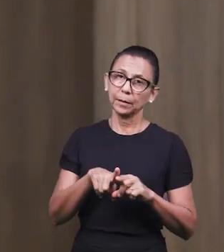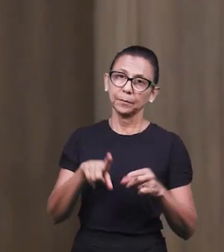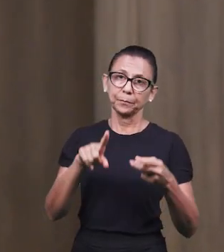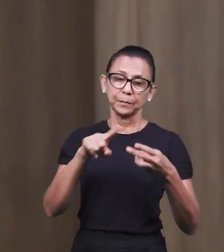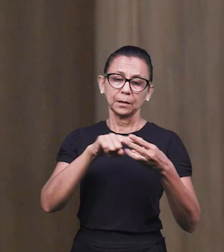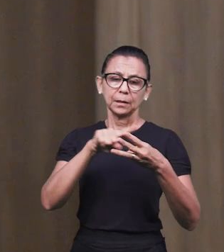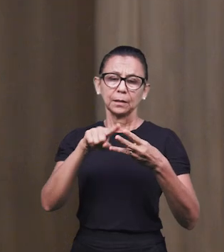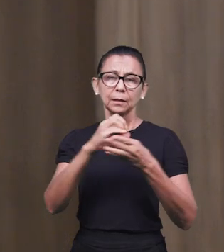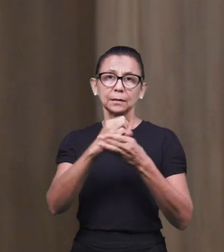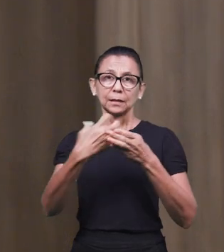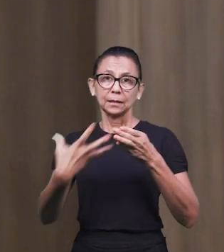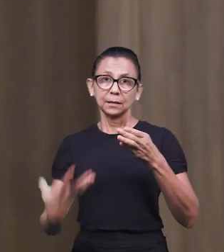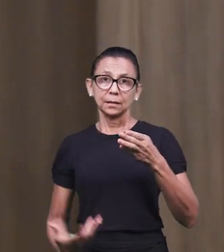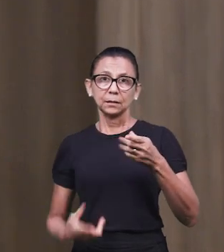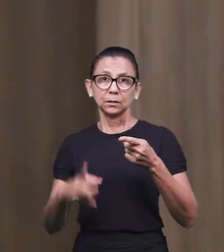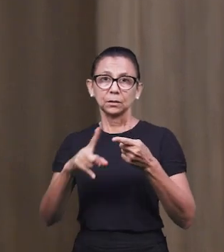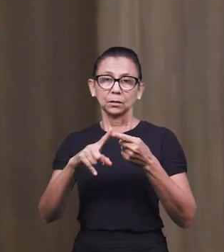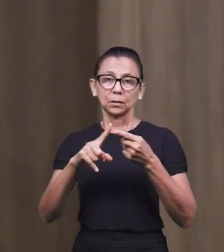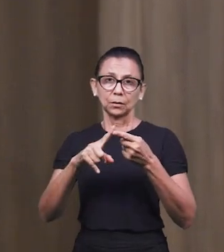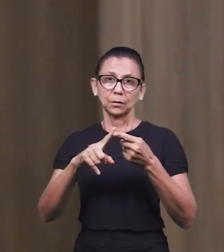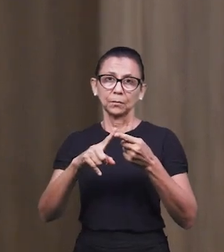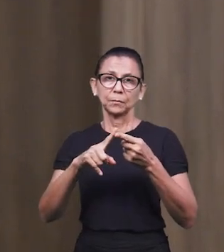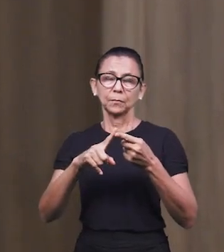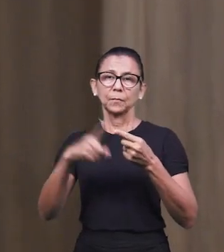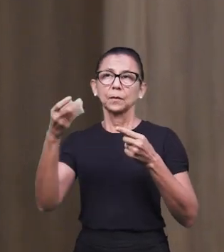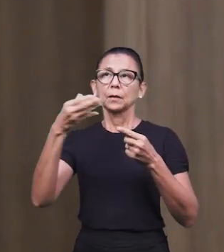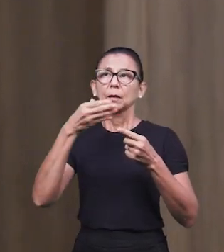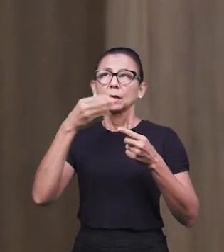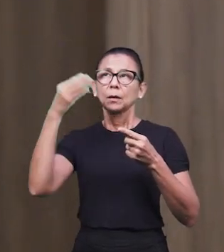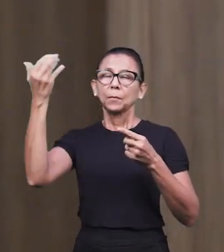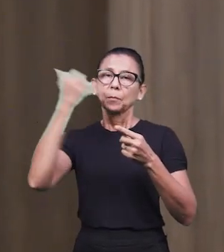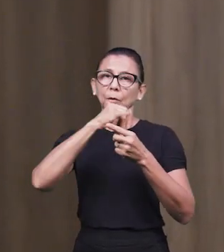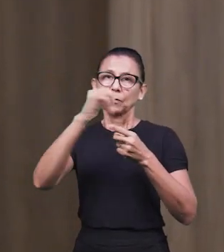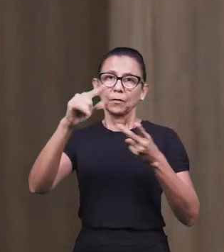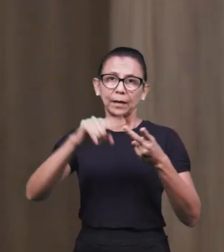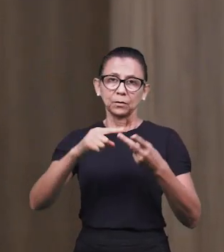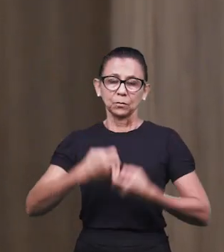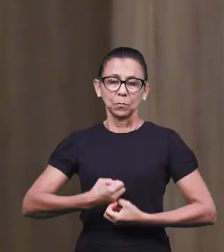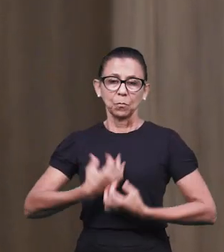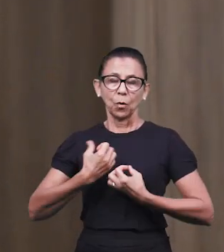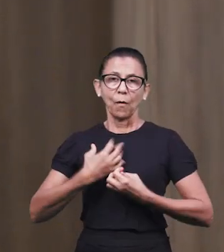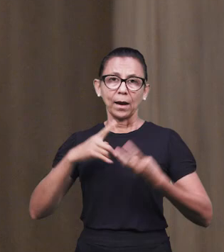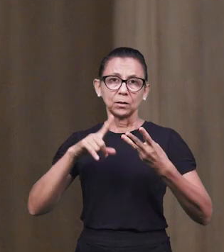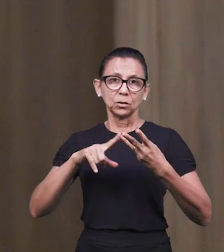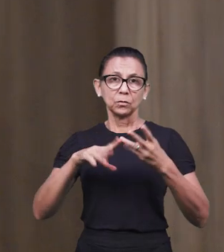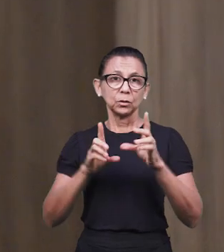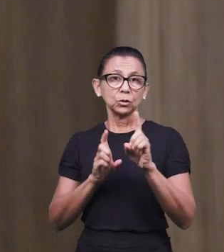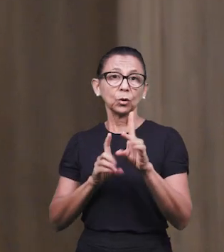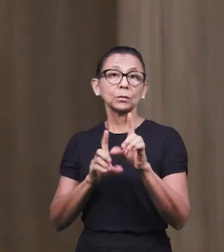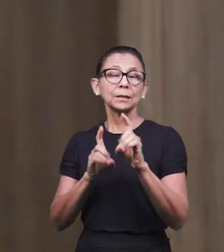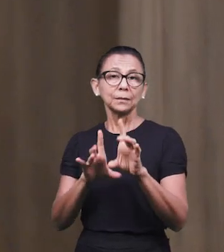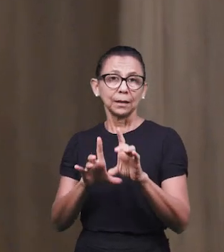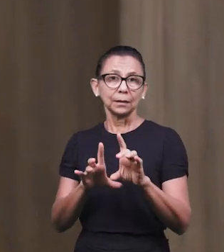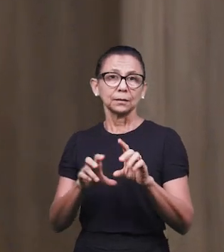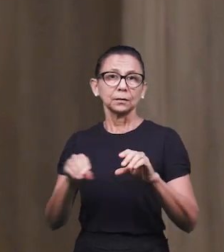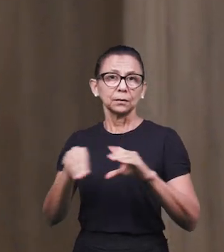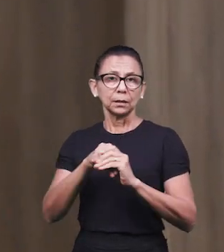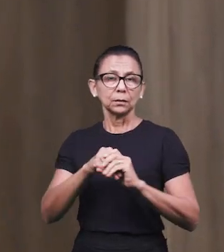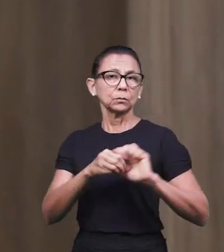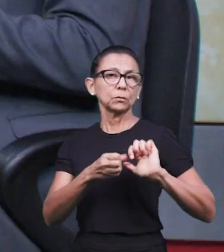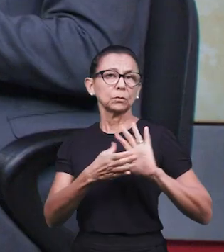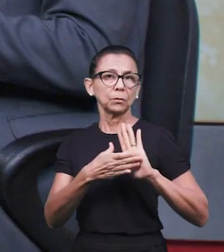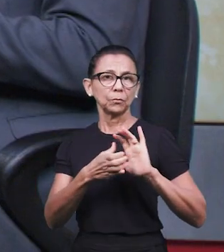poético, profético e doutrinário. Ou seja, a igreja, ela canta nos seus louvores a sua